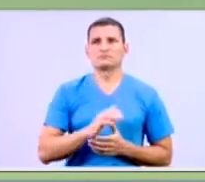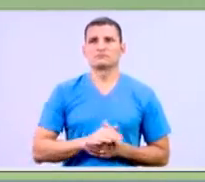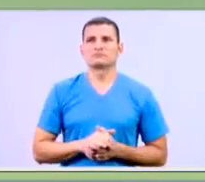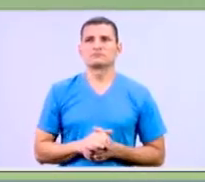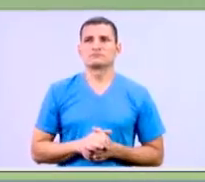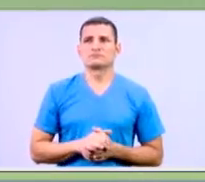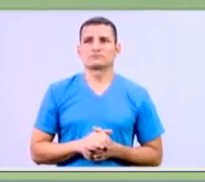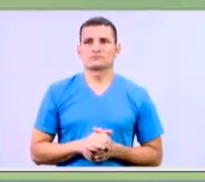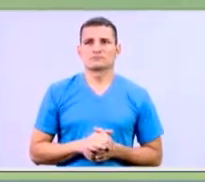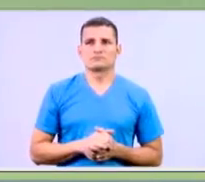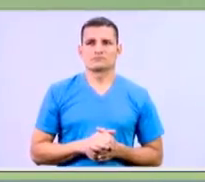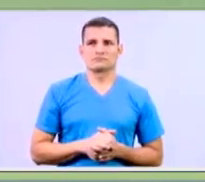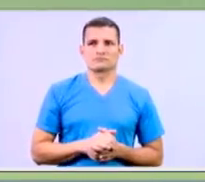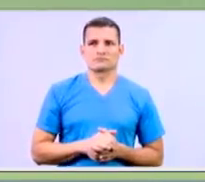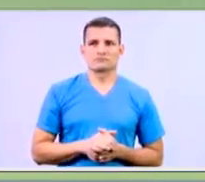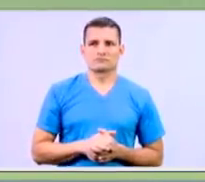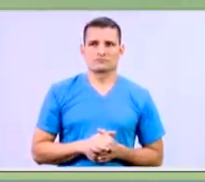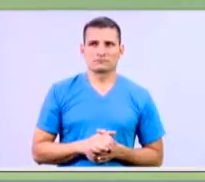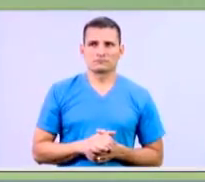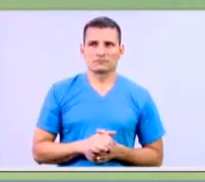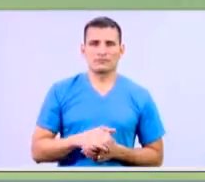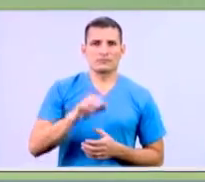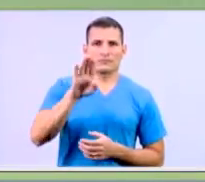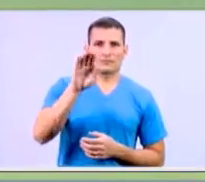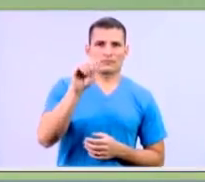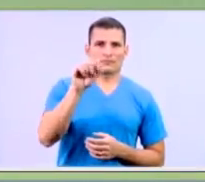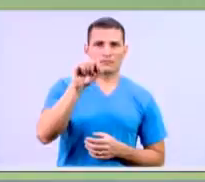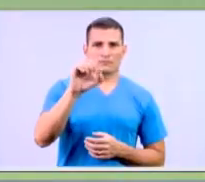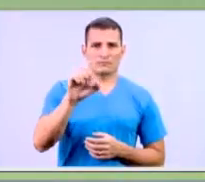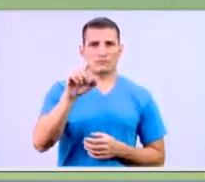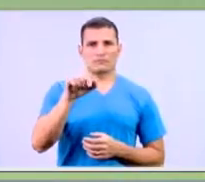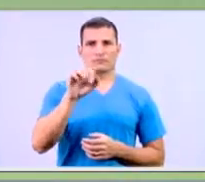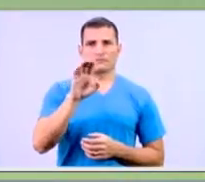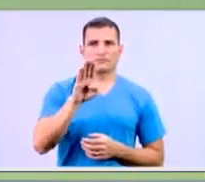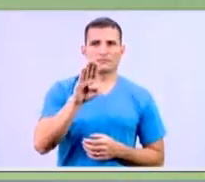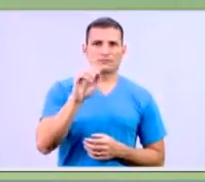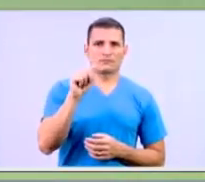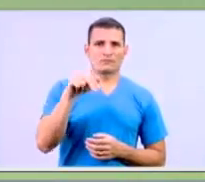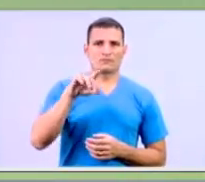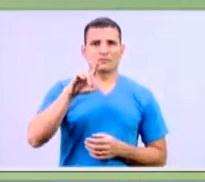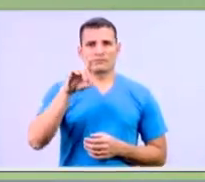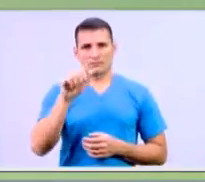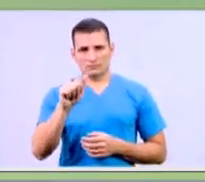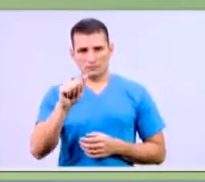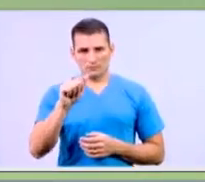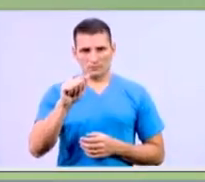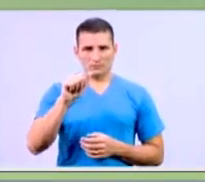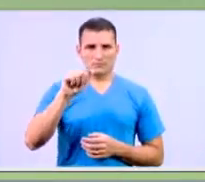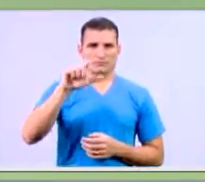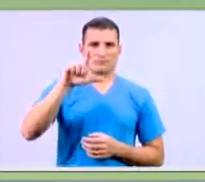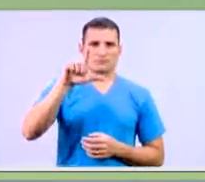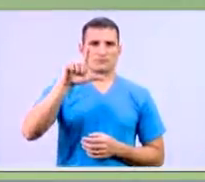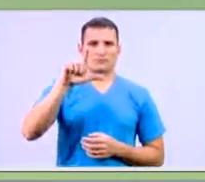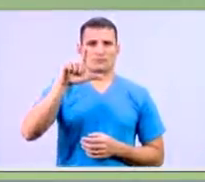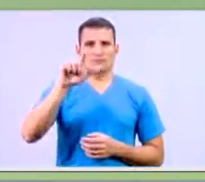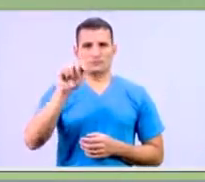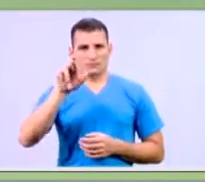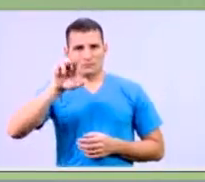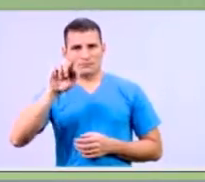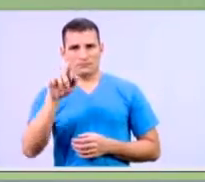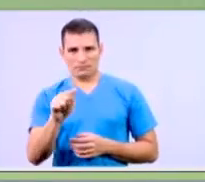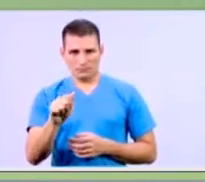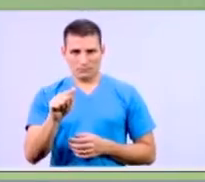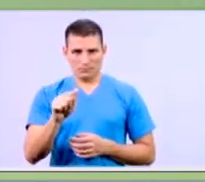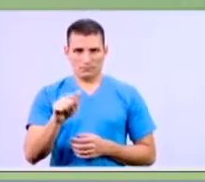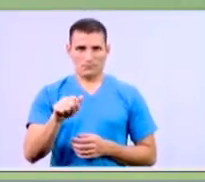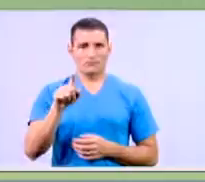esquerda. Quando a gente está falando de base, é da banda base ou banda larga. Banda base quer dizer que a gente